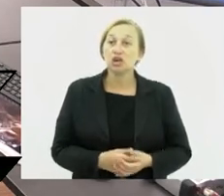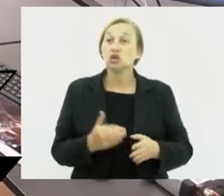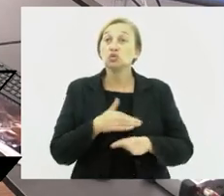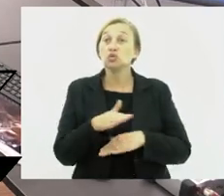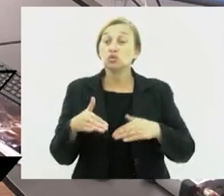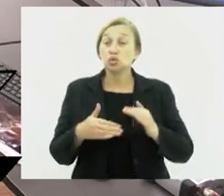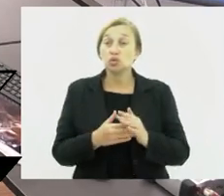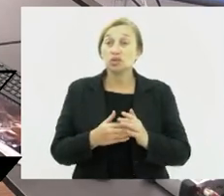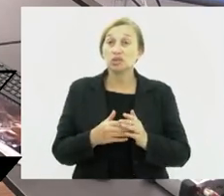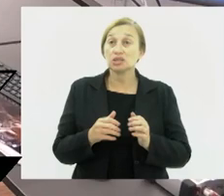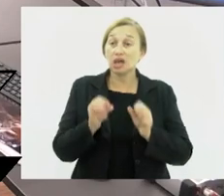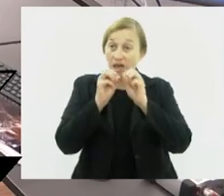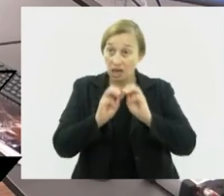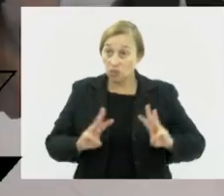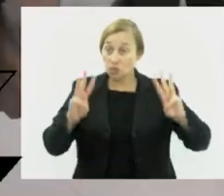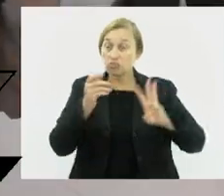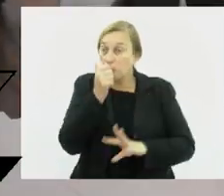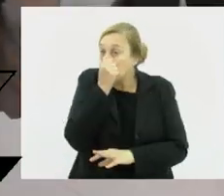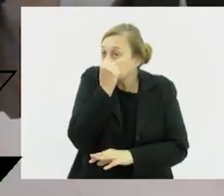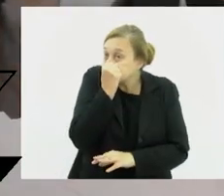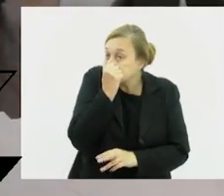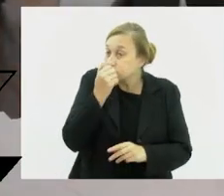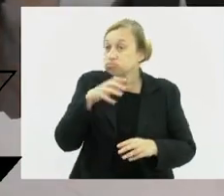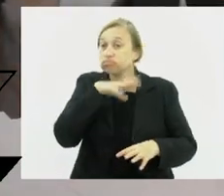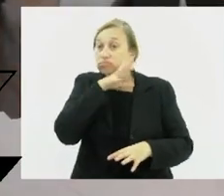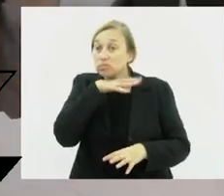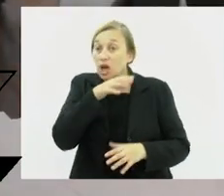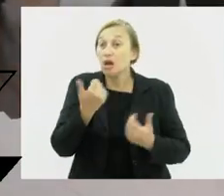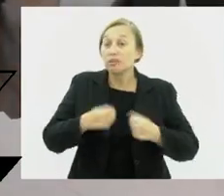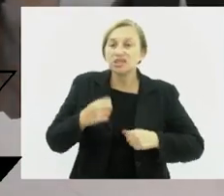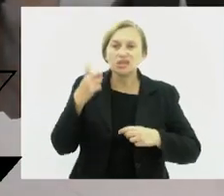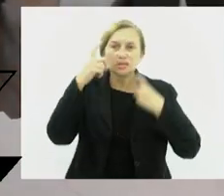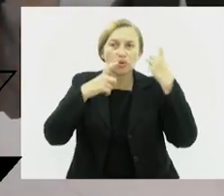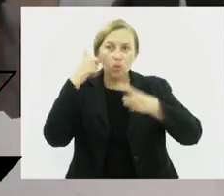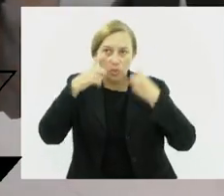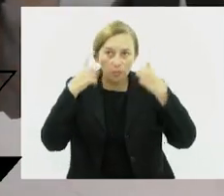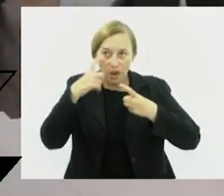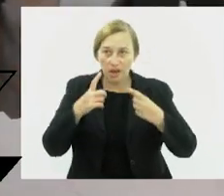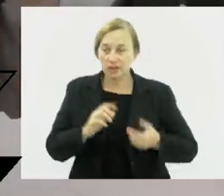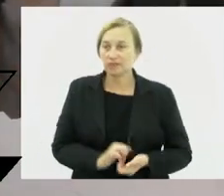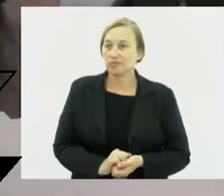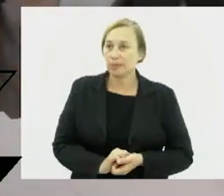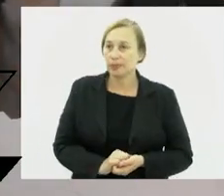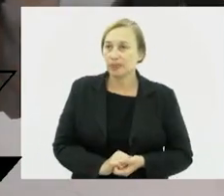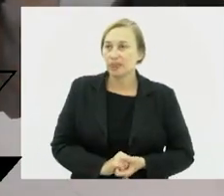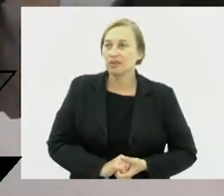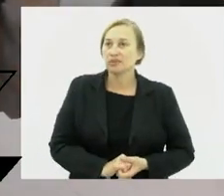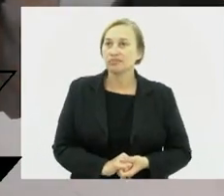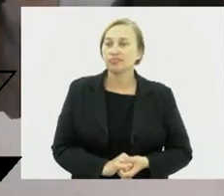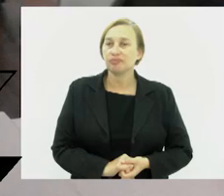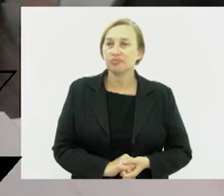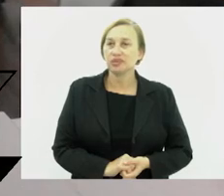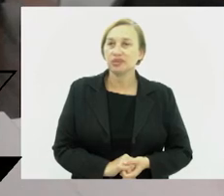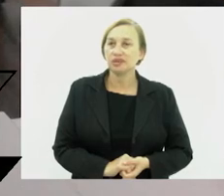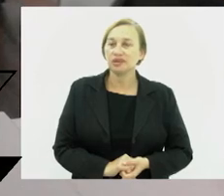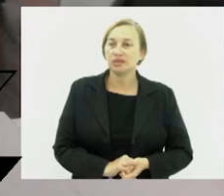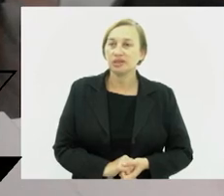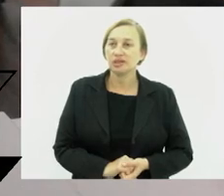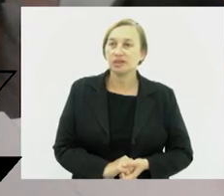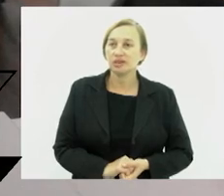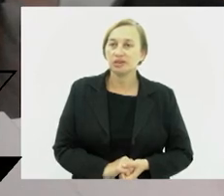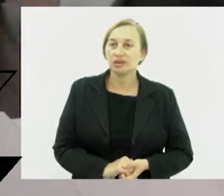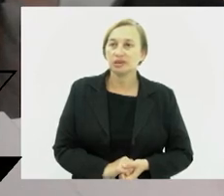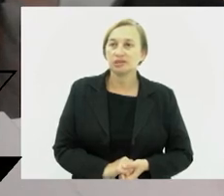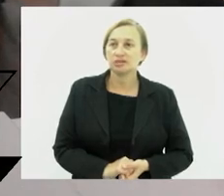as ONGs estão lotadas. Então, nós devemos nos preocupar e aproveitar esse espaço aqui na Assembleia Legislativa para